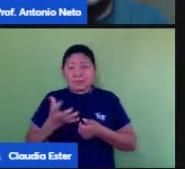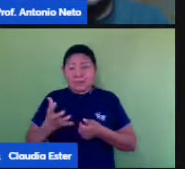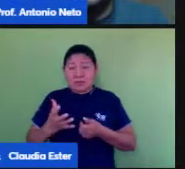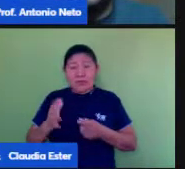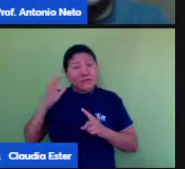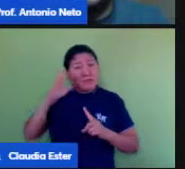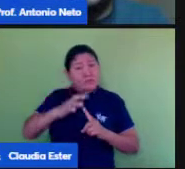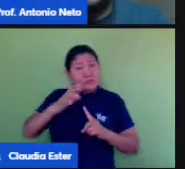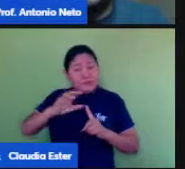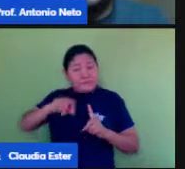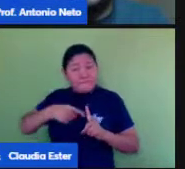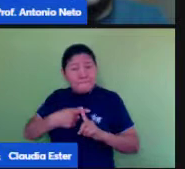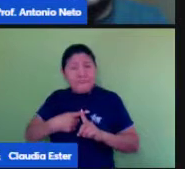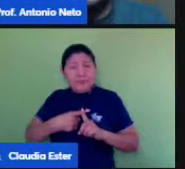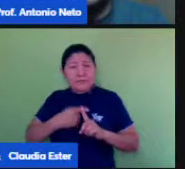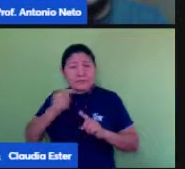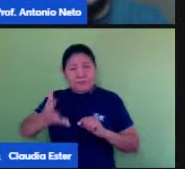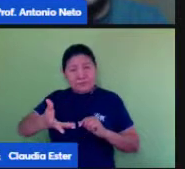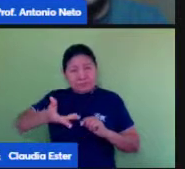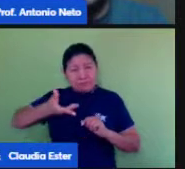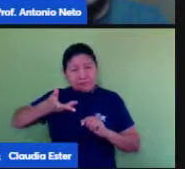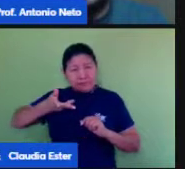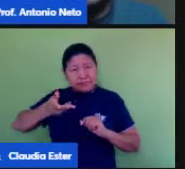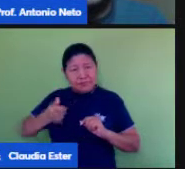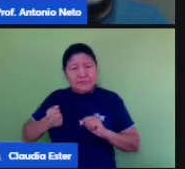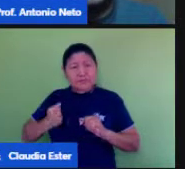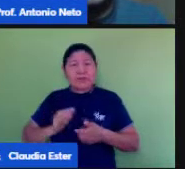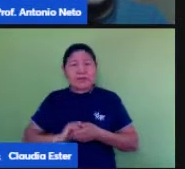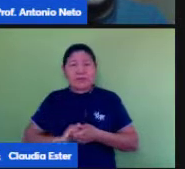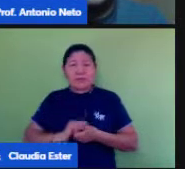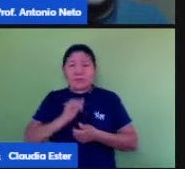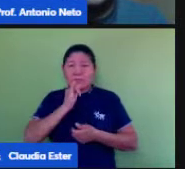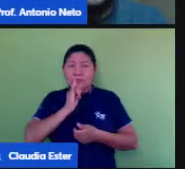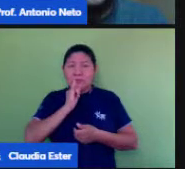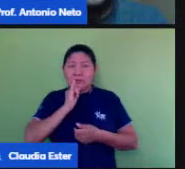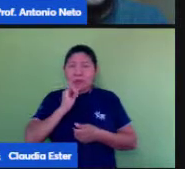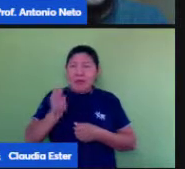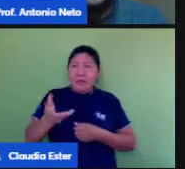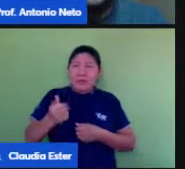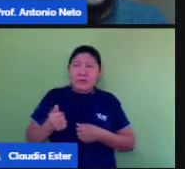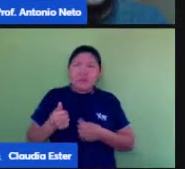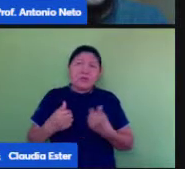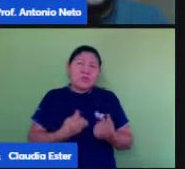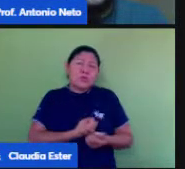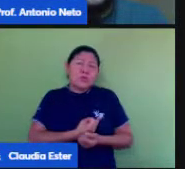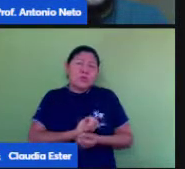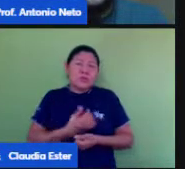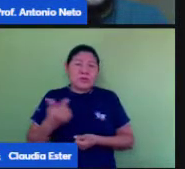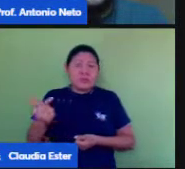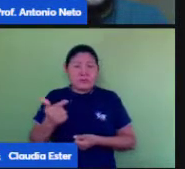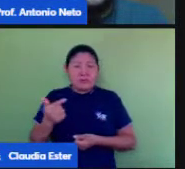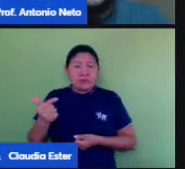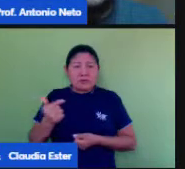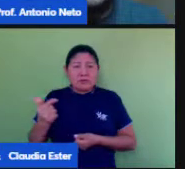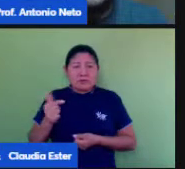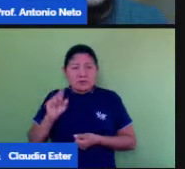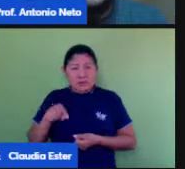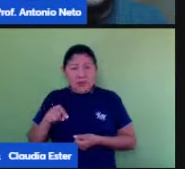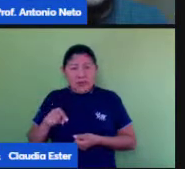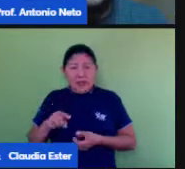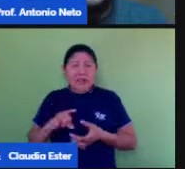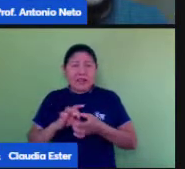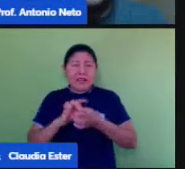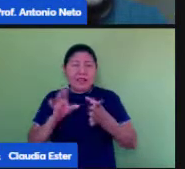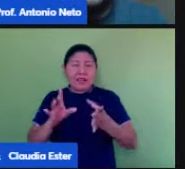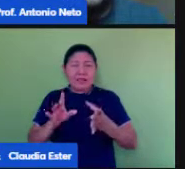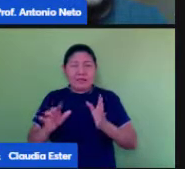aqui nesse nível é a habilidade 22, que é planejar e produzir. Então, a partir desse